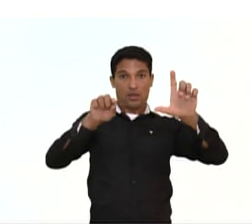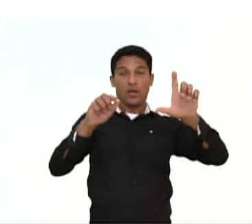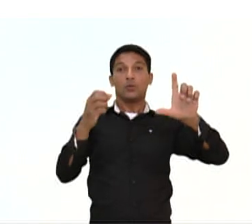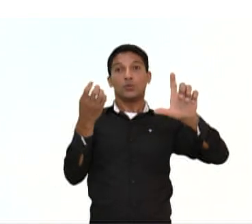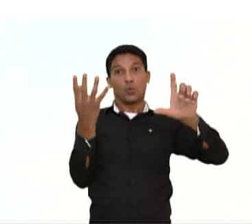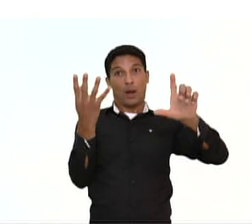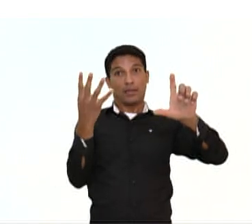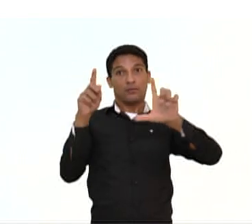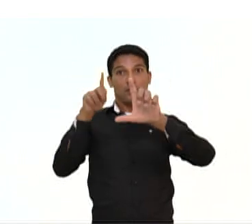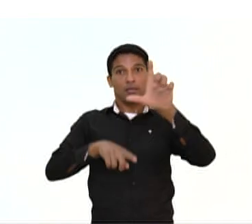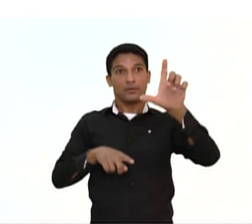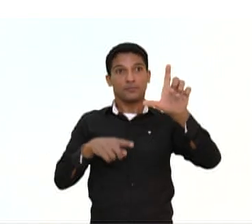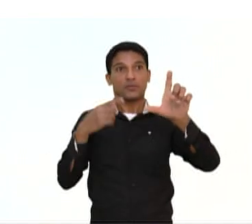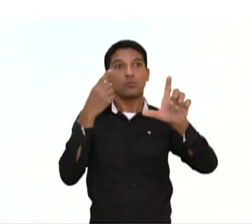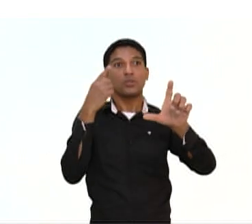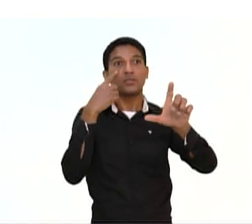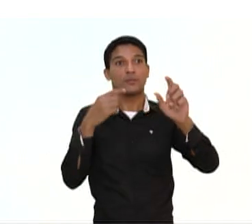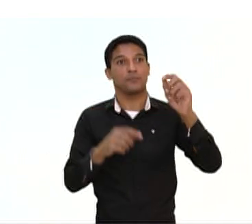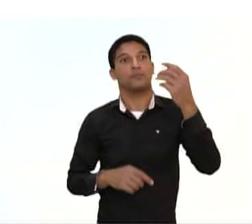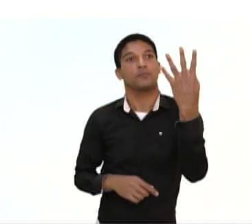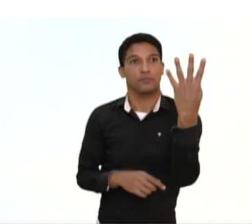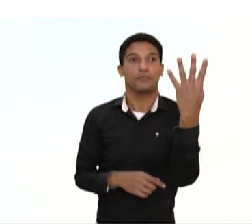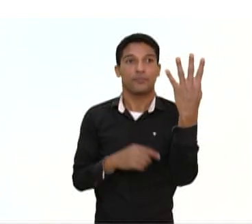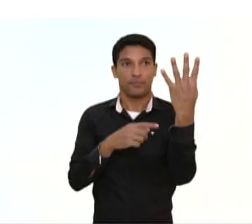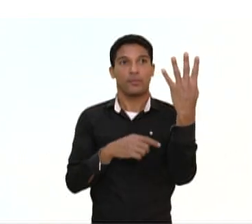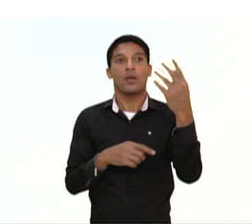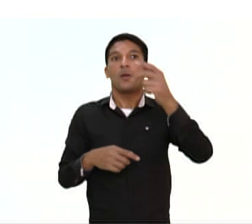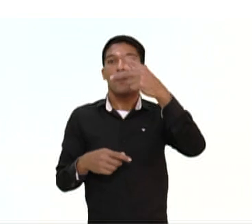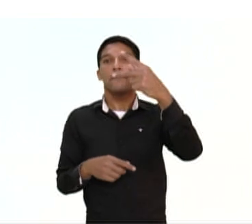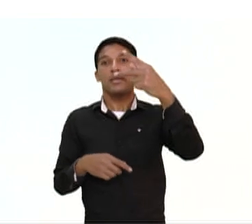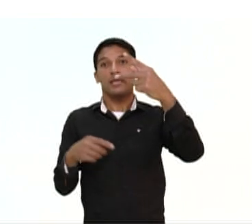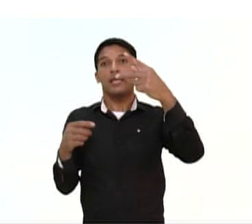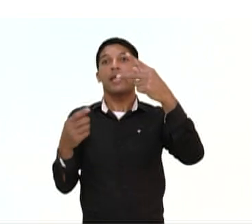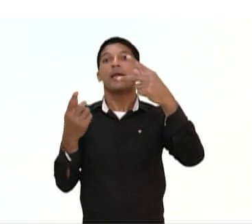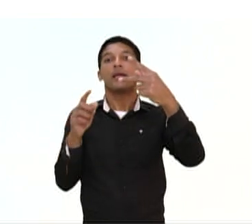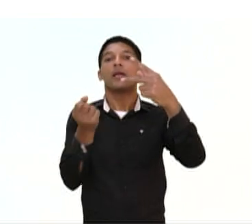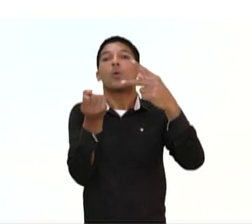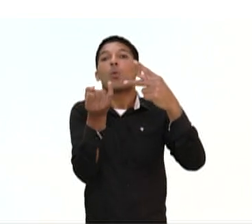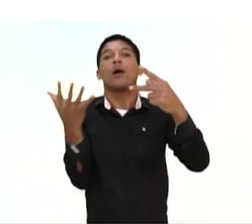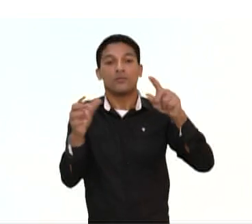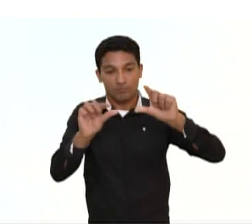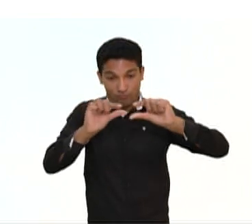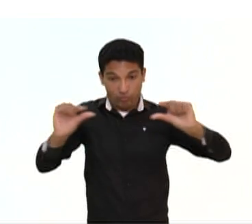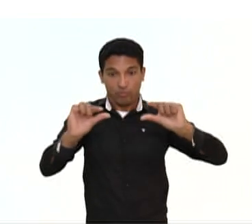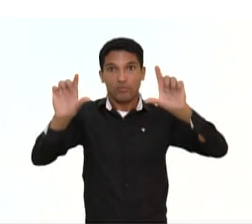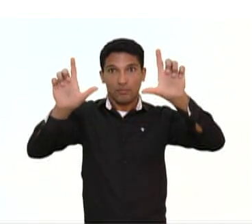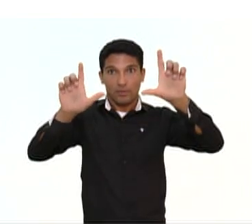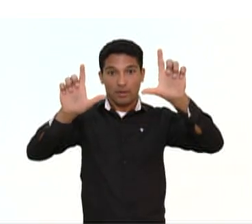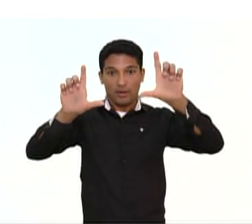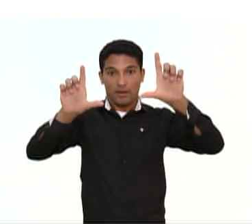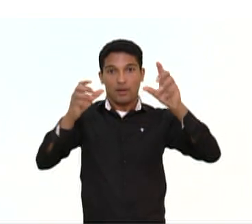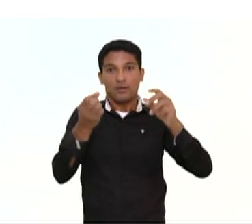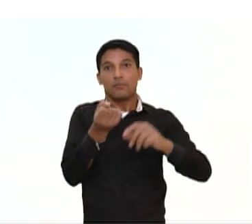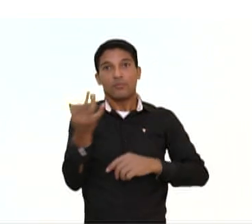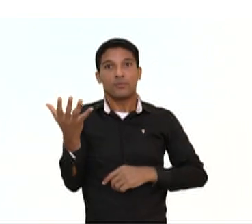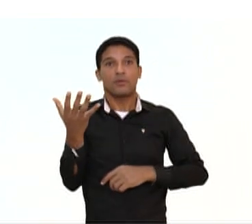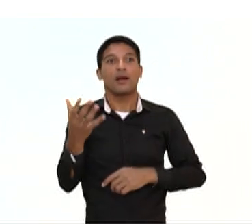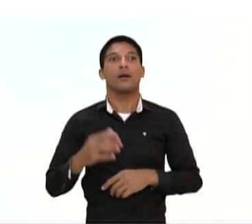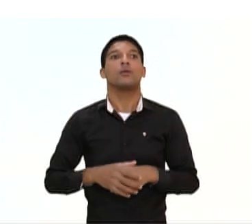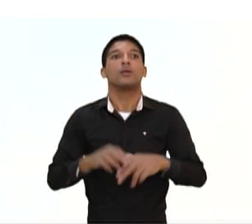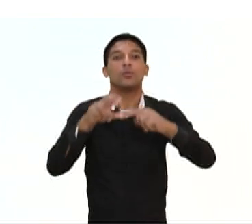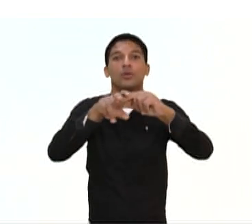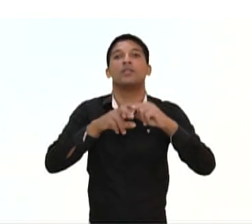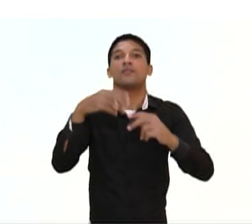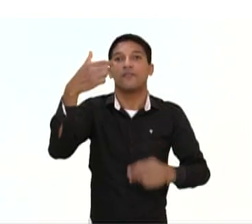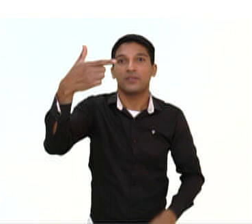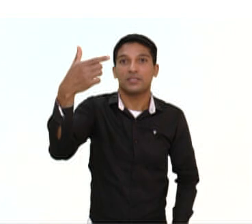é 26. O P, que é a quantidade de elementos por agrupamento, é 4. Então, eu vou combinar as 26 letras de 4 em